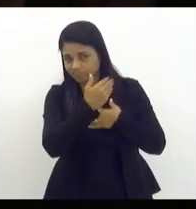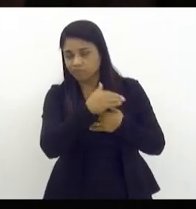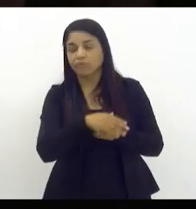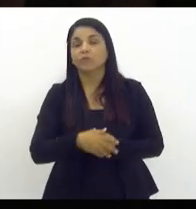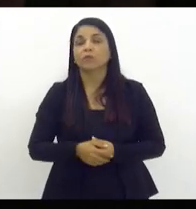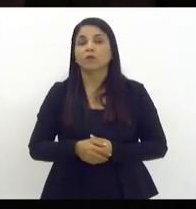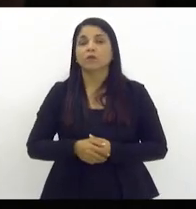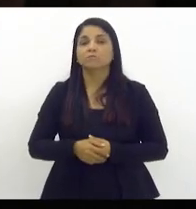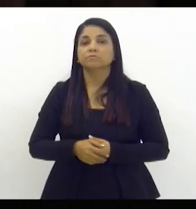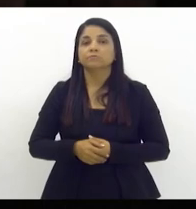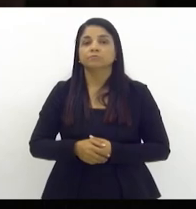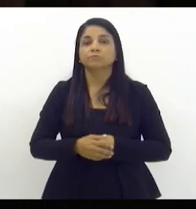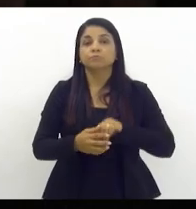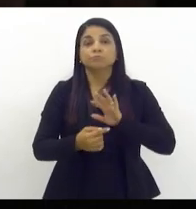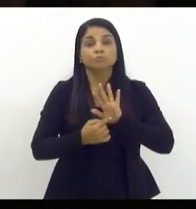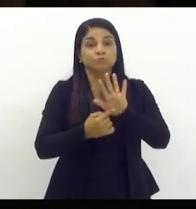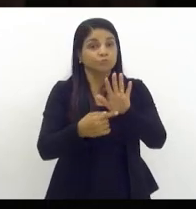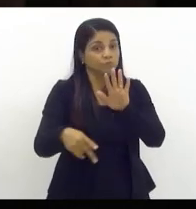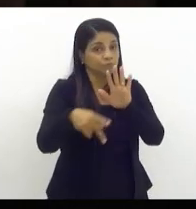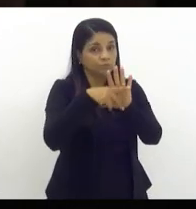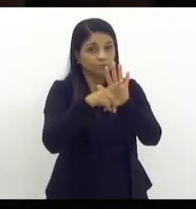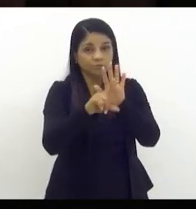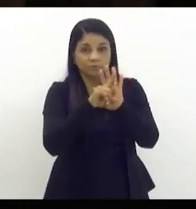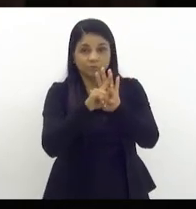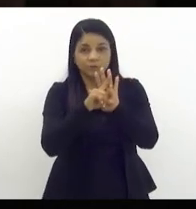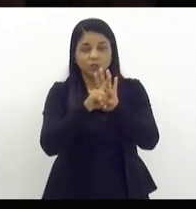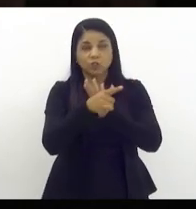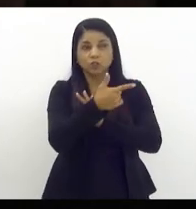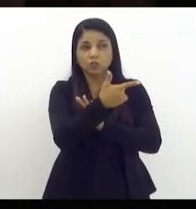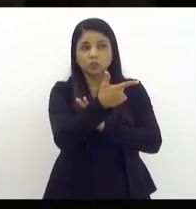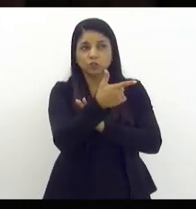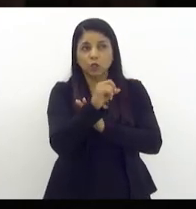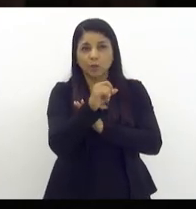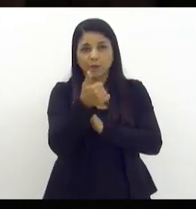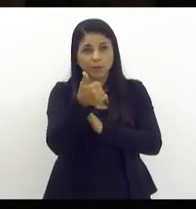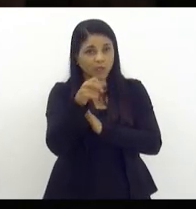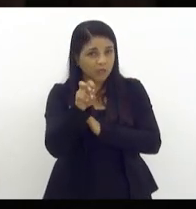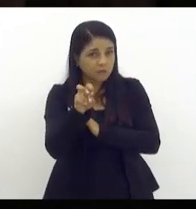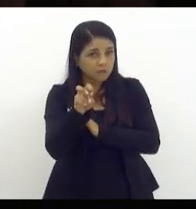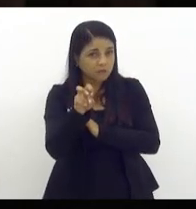ele tinha sido apresentado em 2015,